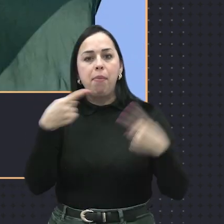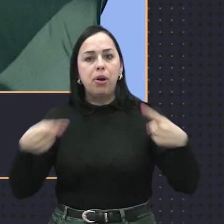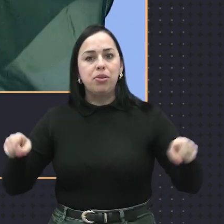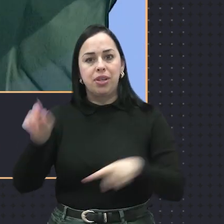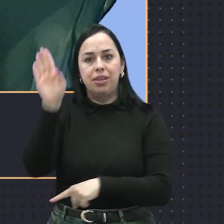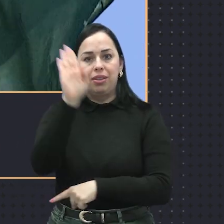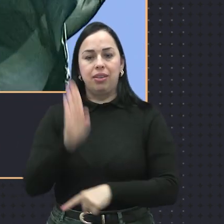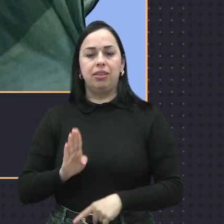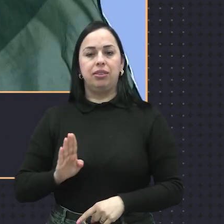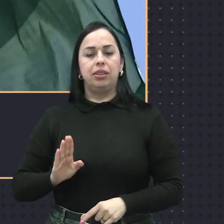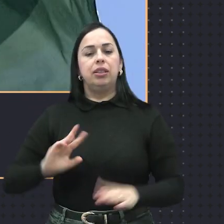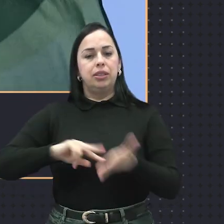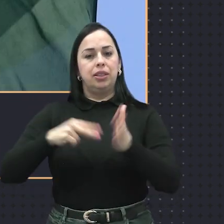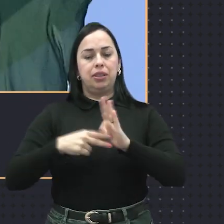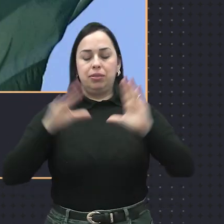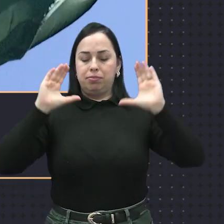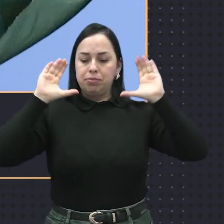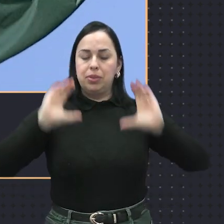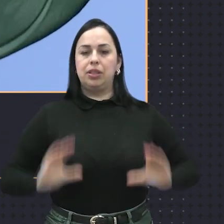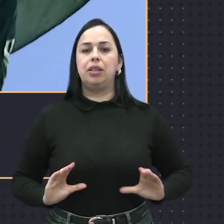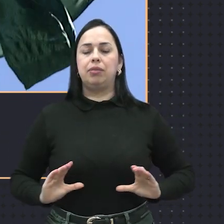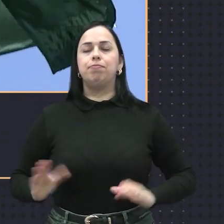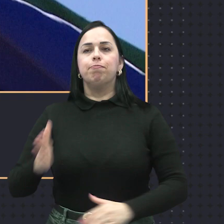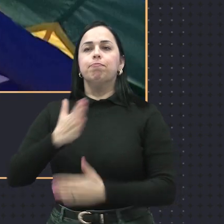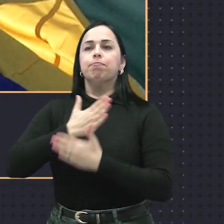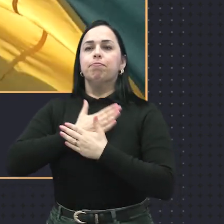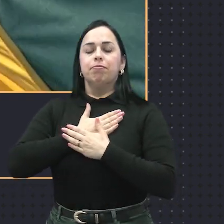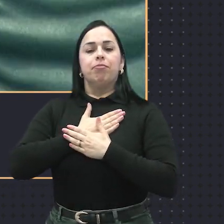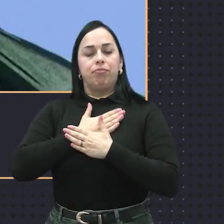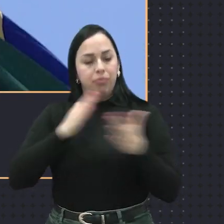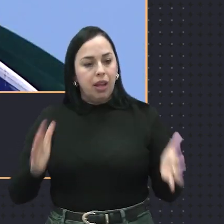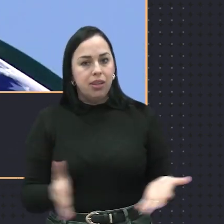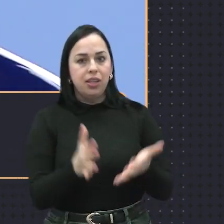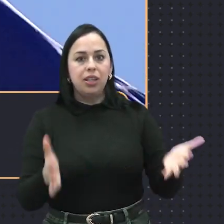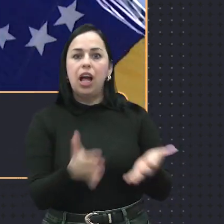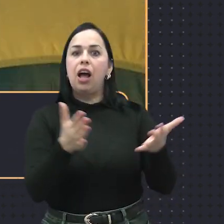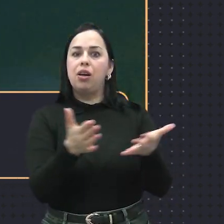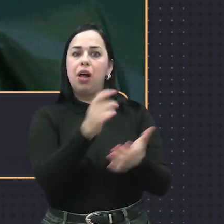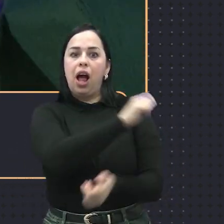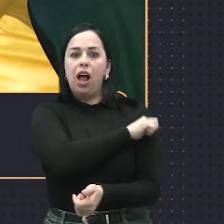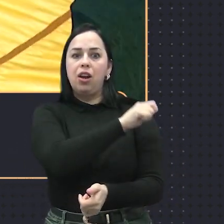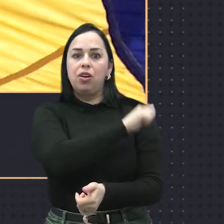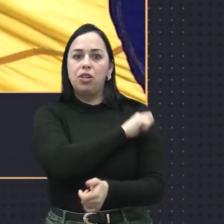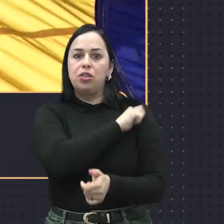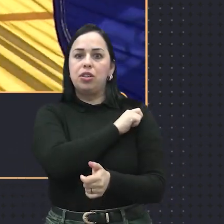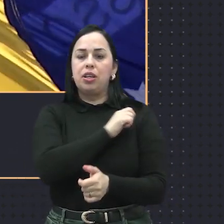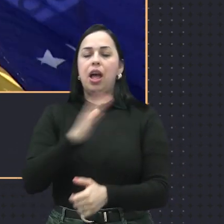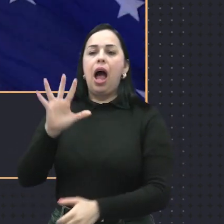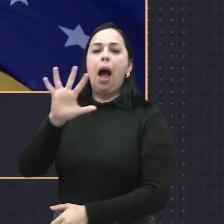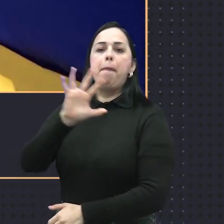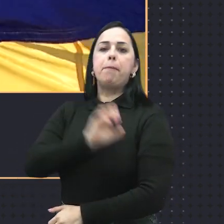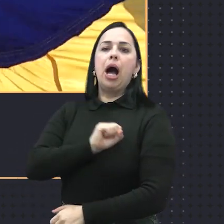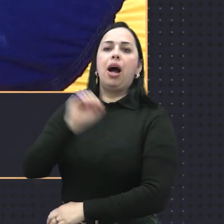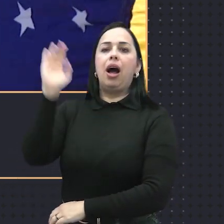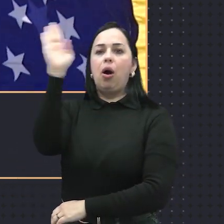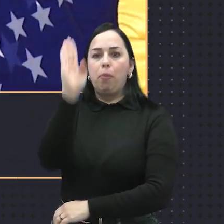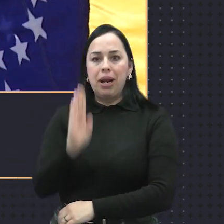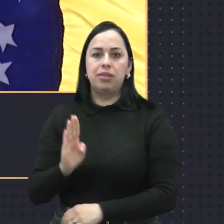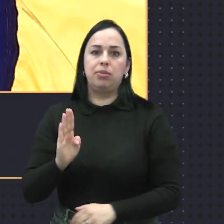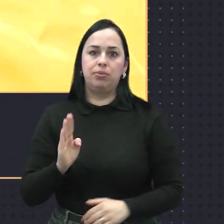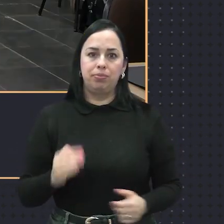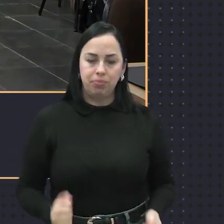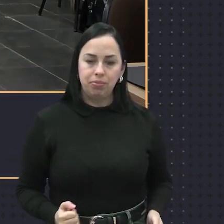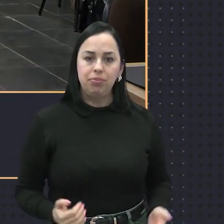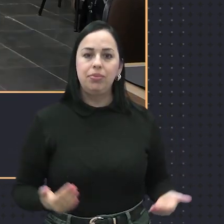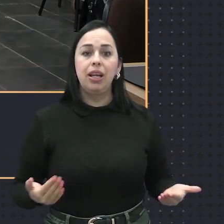é um exemplo de civilidade e nacionalismo e poderia incentivar nos alunos ações de amor à pátria e